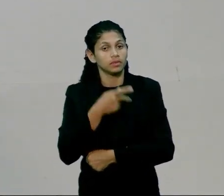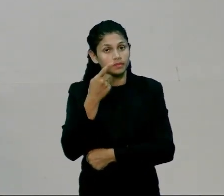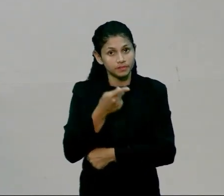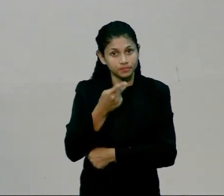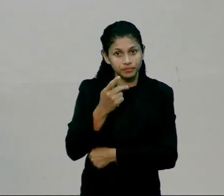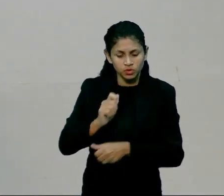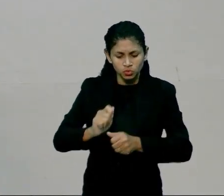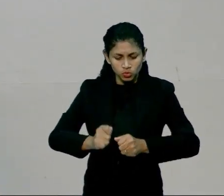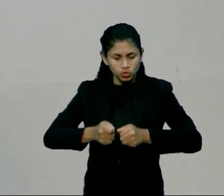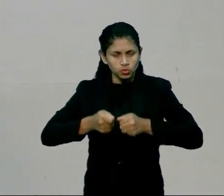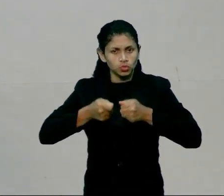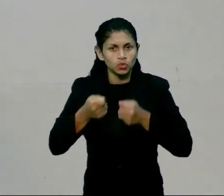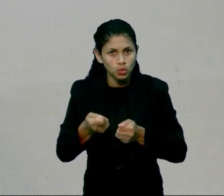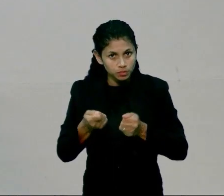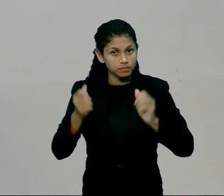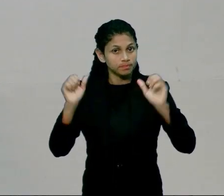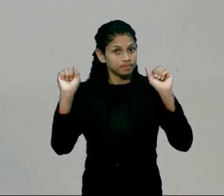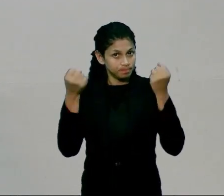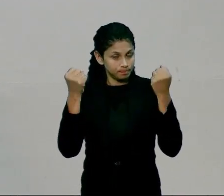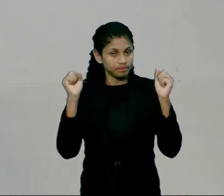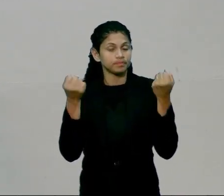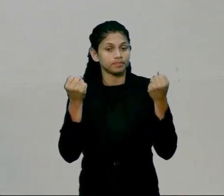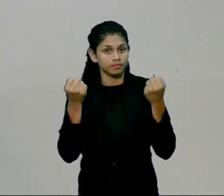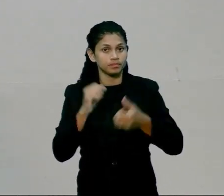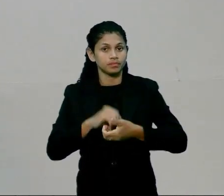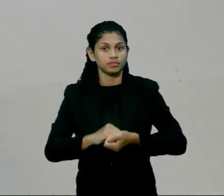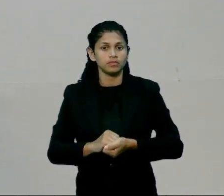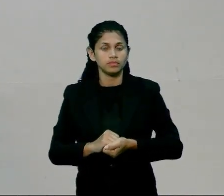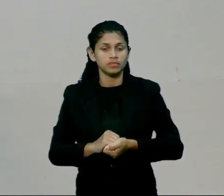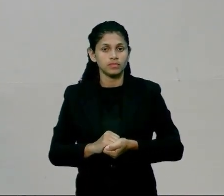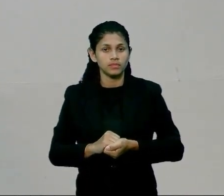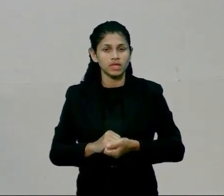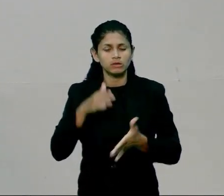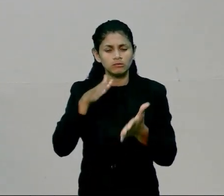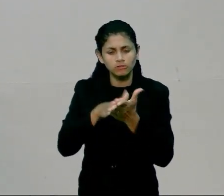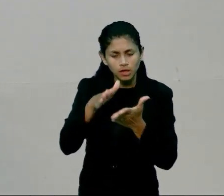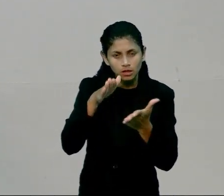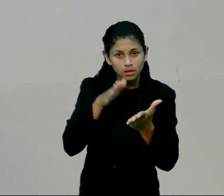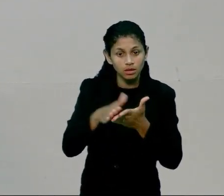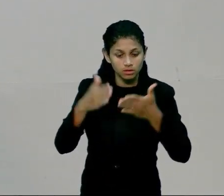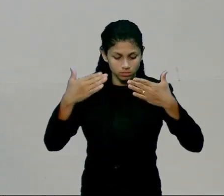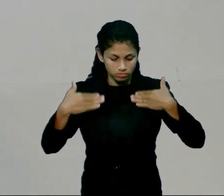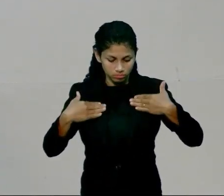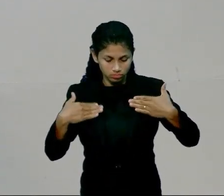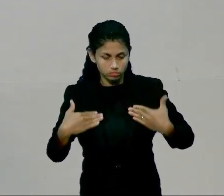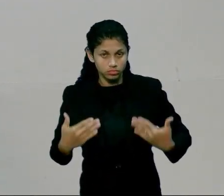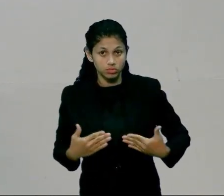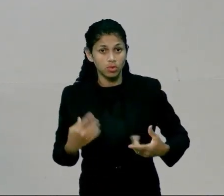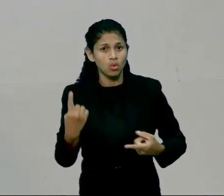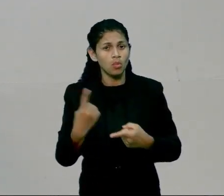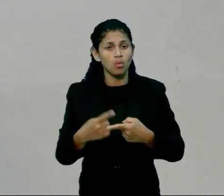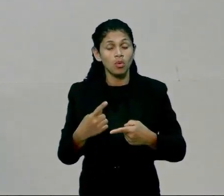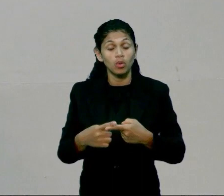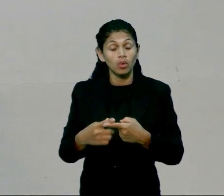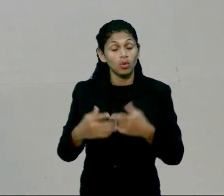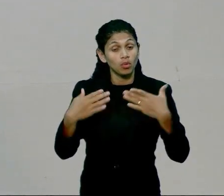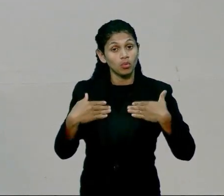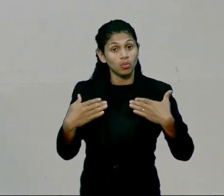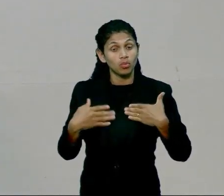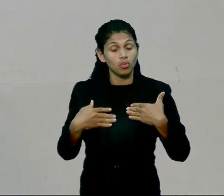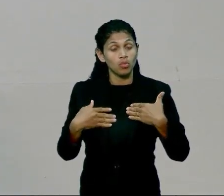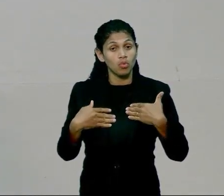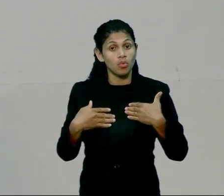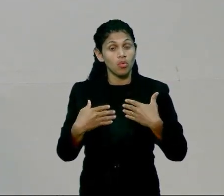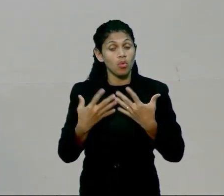O esforço físico vai gerar o desgaste no corpo. Mas por que vai gerar o desgaste no corpo? Porque o corpo vai buscar manter o